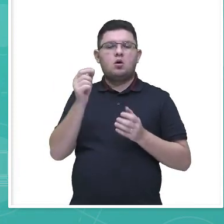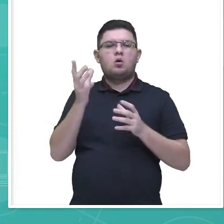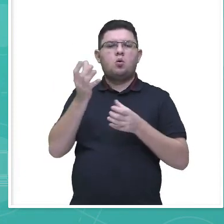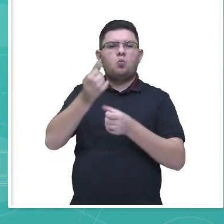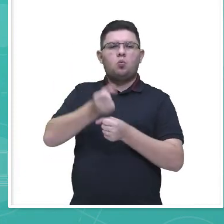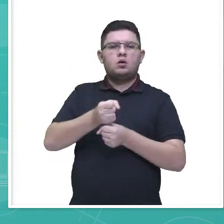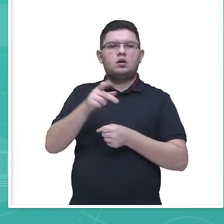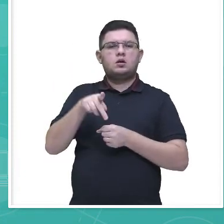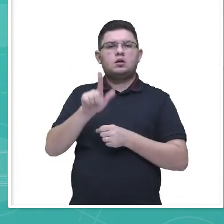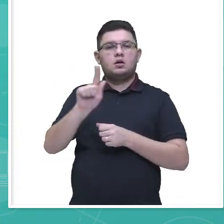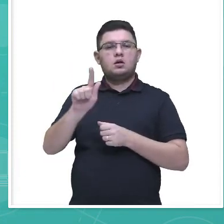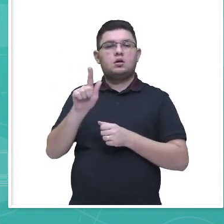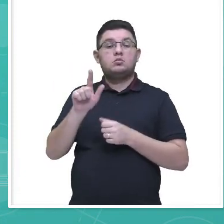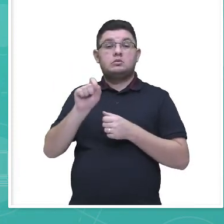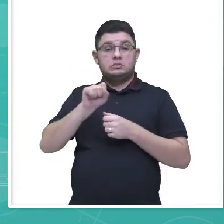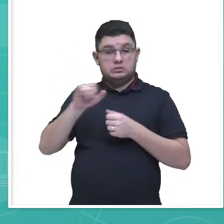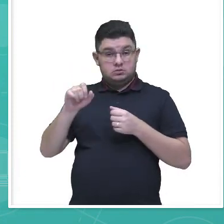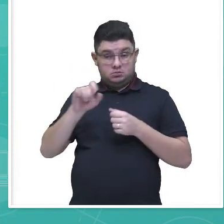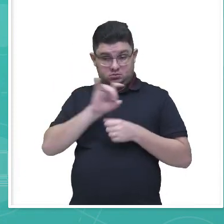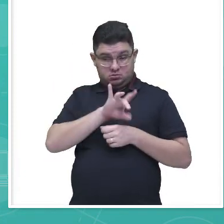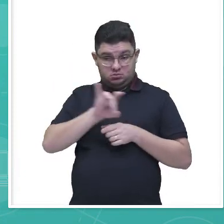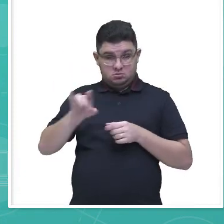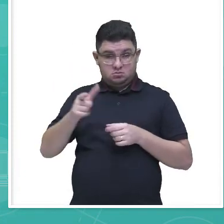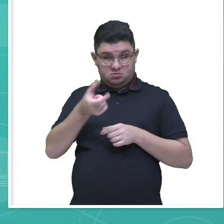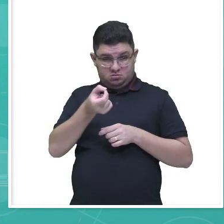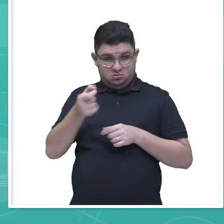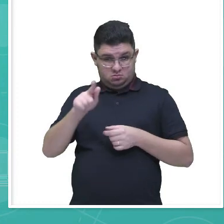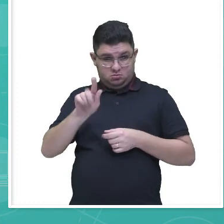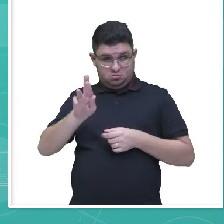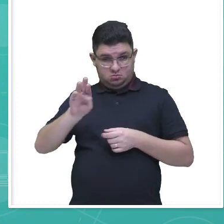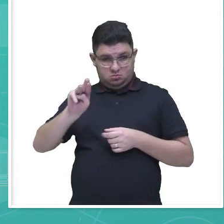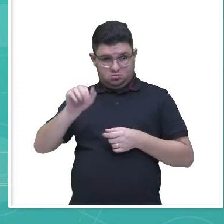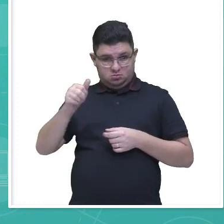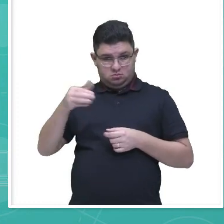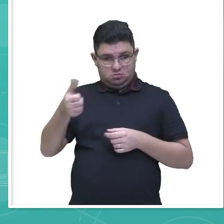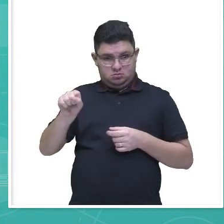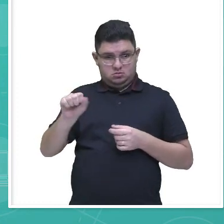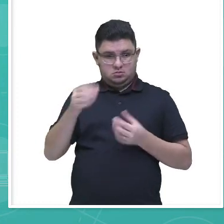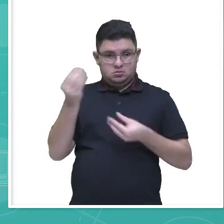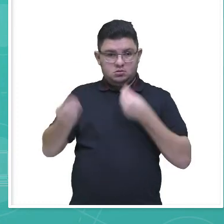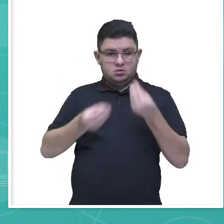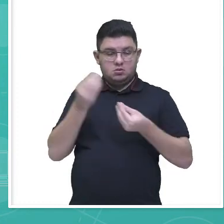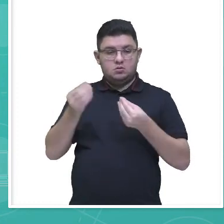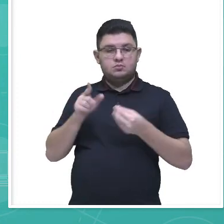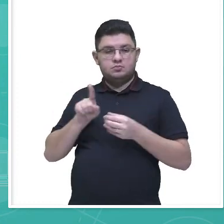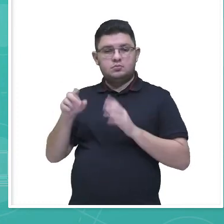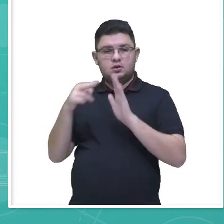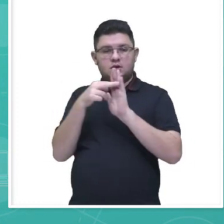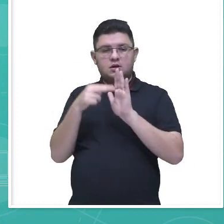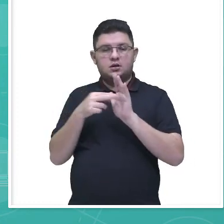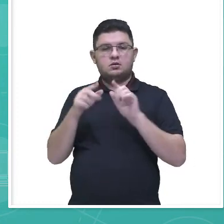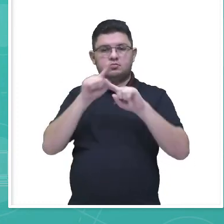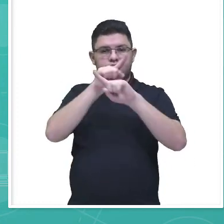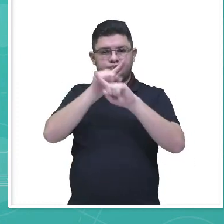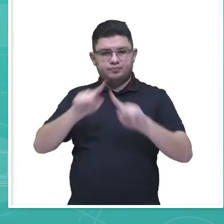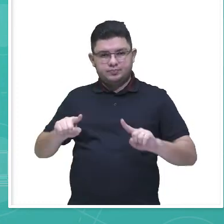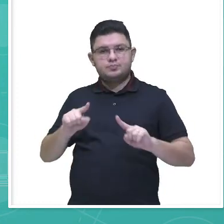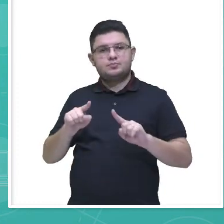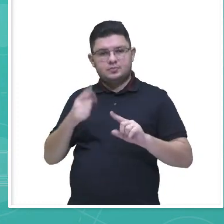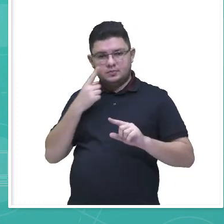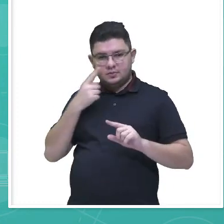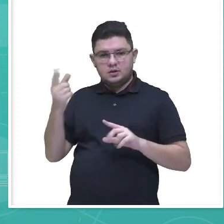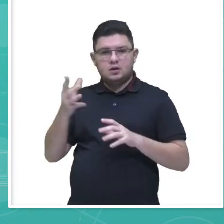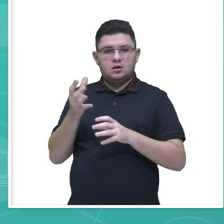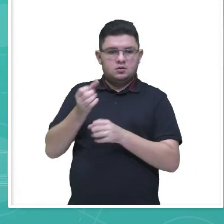200 gramas. Então, você vai fazer aquela famosa regra de 3. Você vai chegar ao resultado de